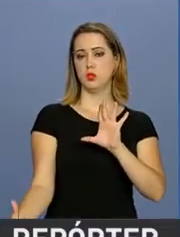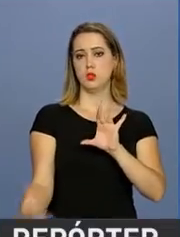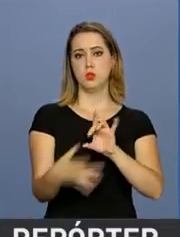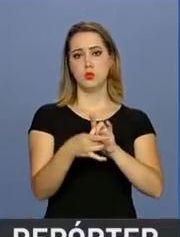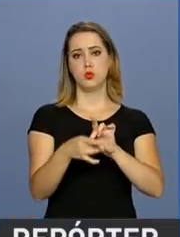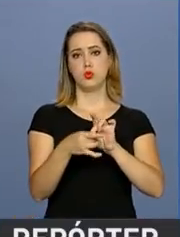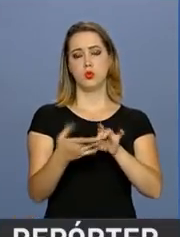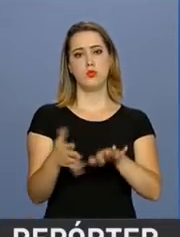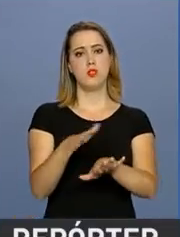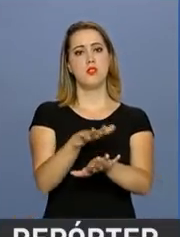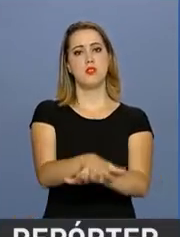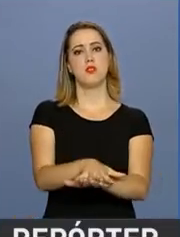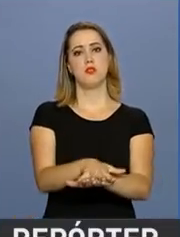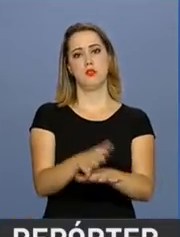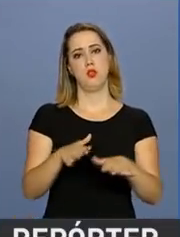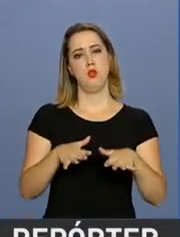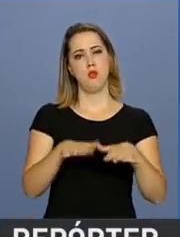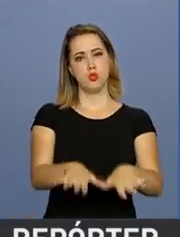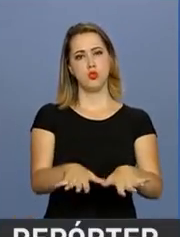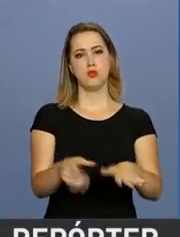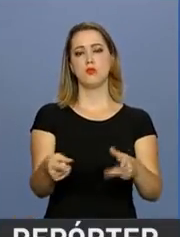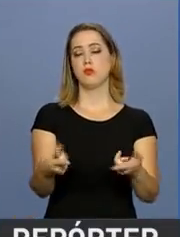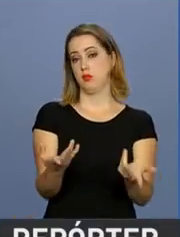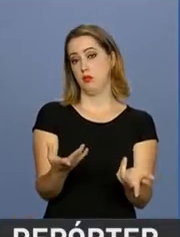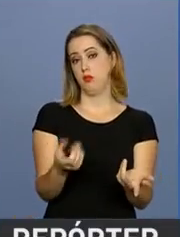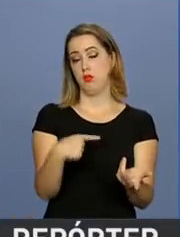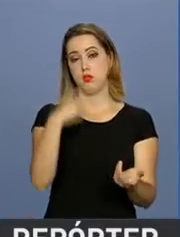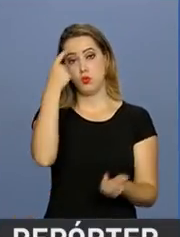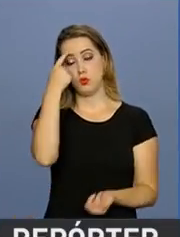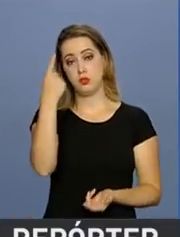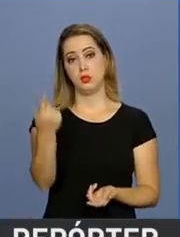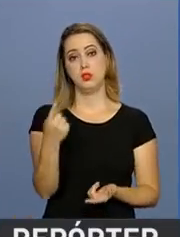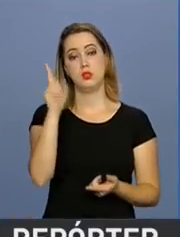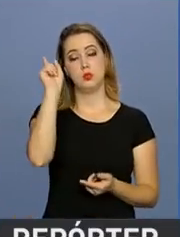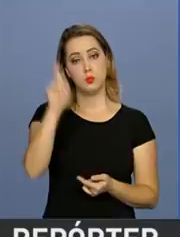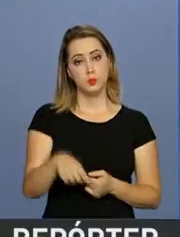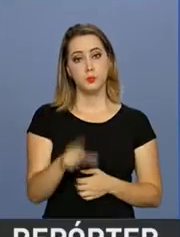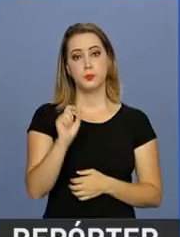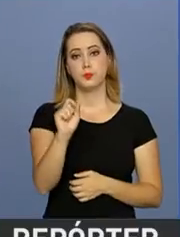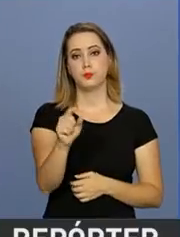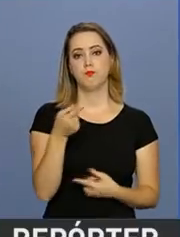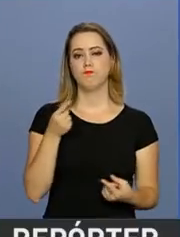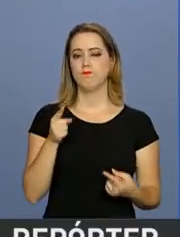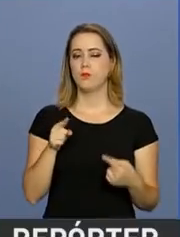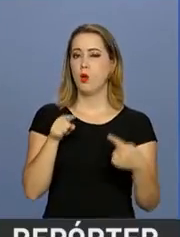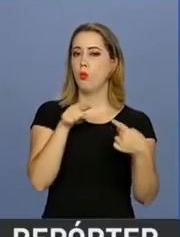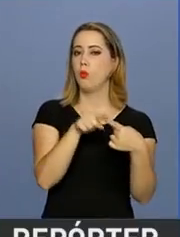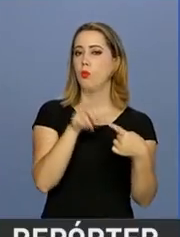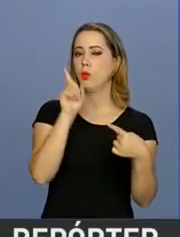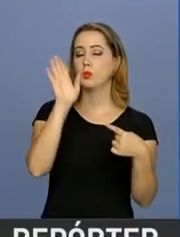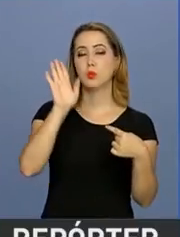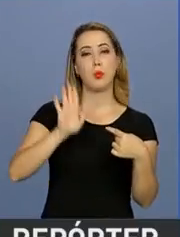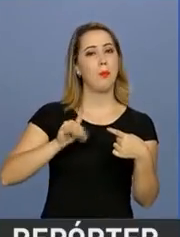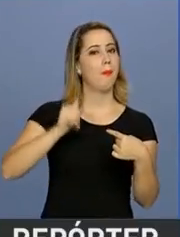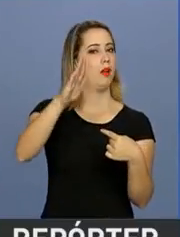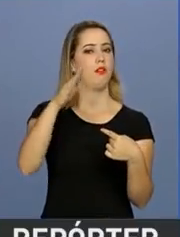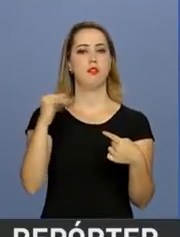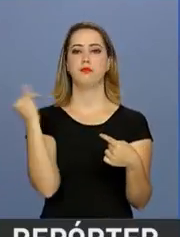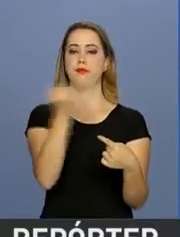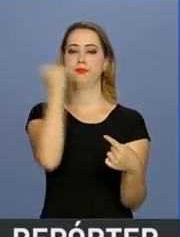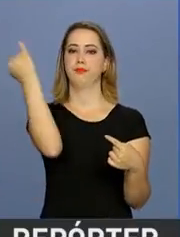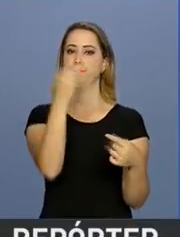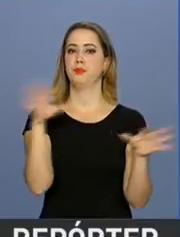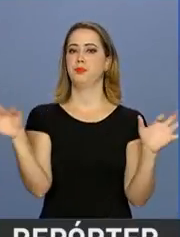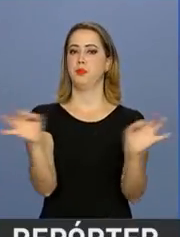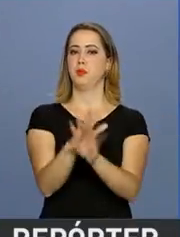principalmente na questão é de inteligência é que é o ponto mais importante é para o combate à criminalidade